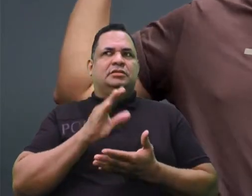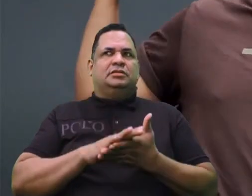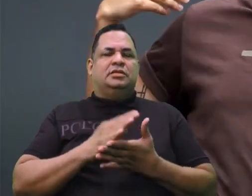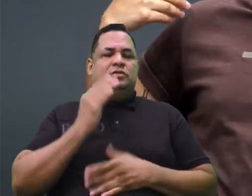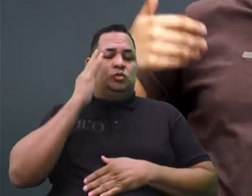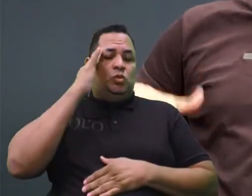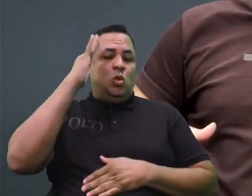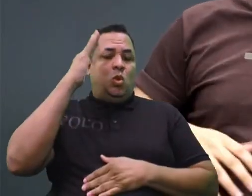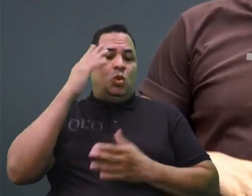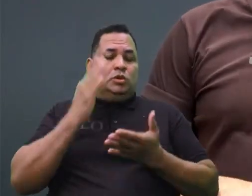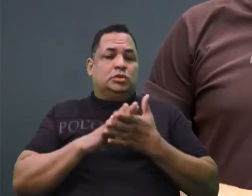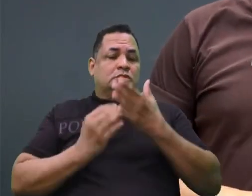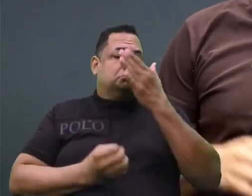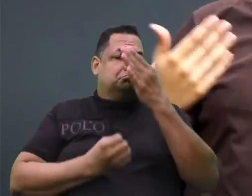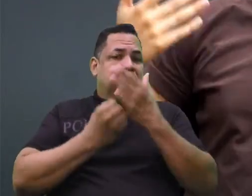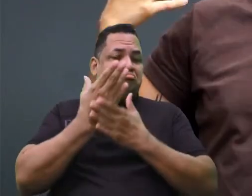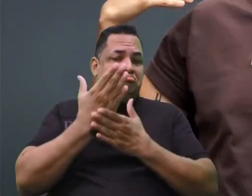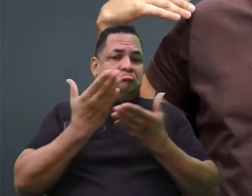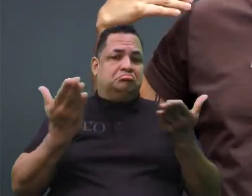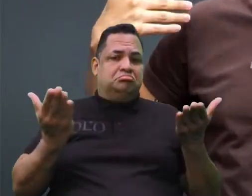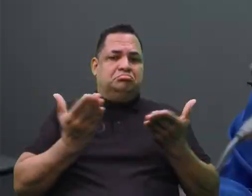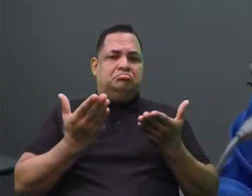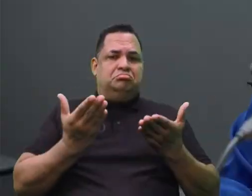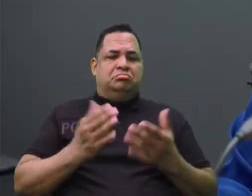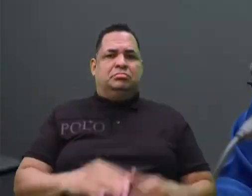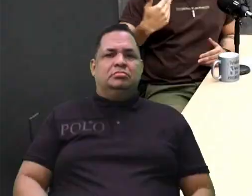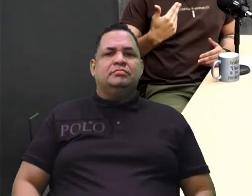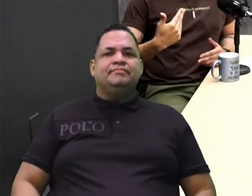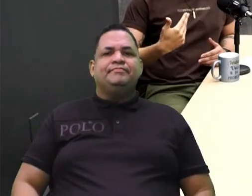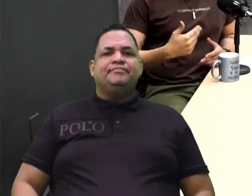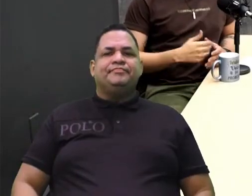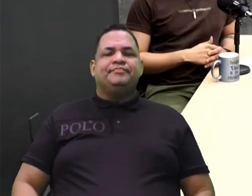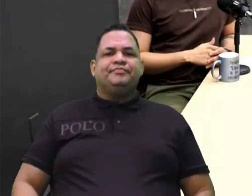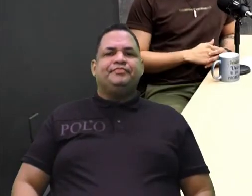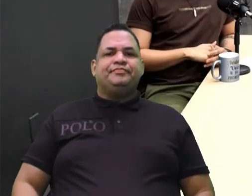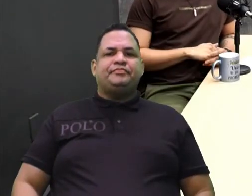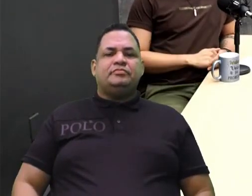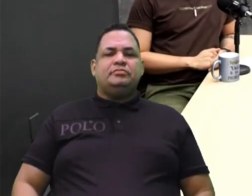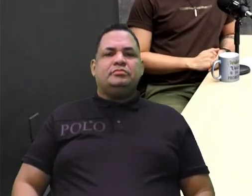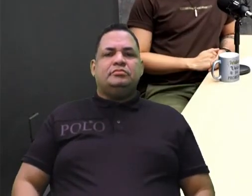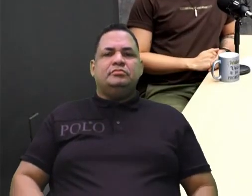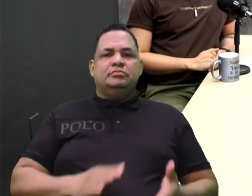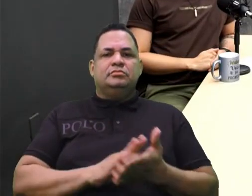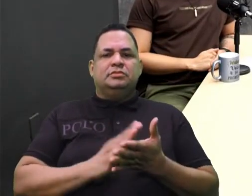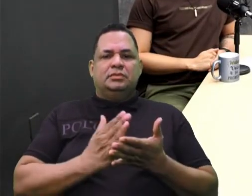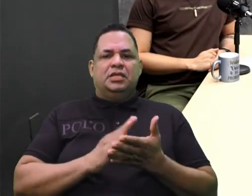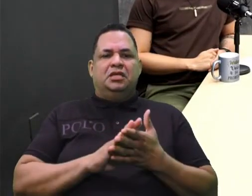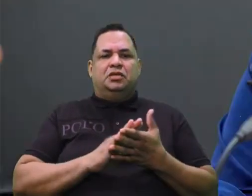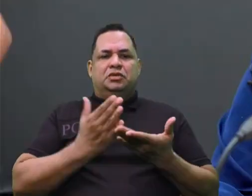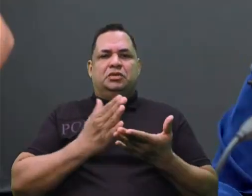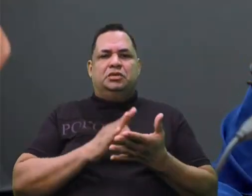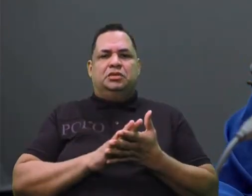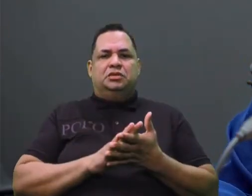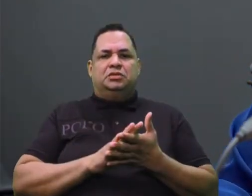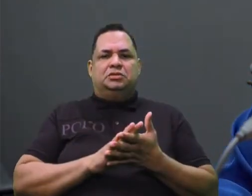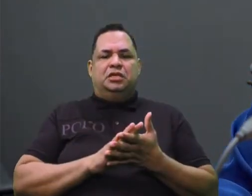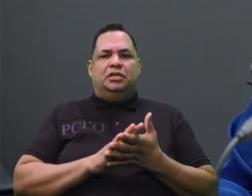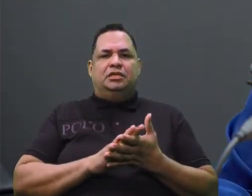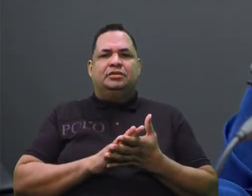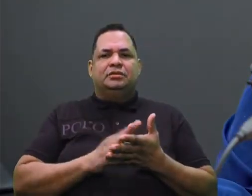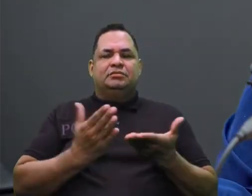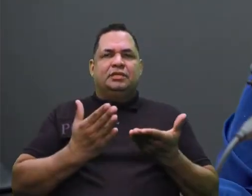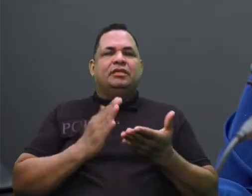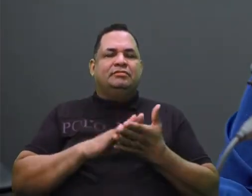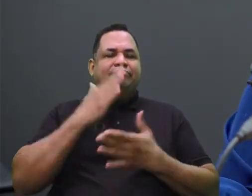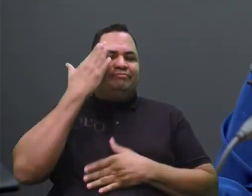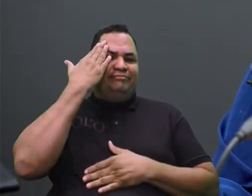e teorias que era a tecnologia da época, tempo, né? Eu já condenei muito Aristóteles, mas agora eu